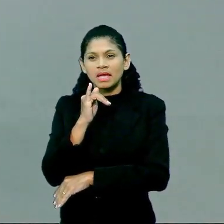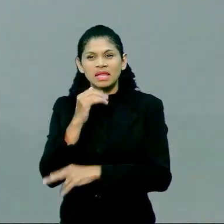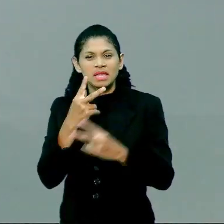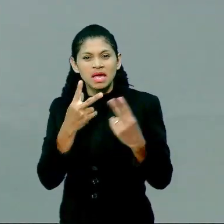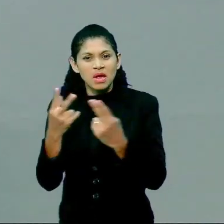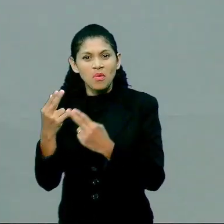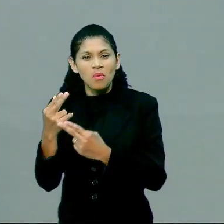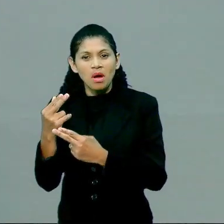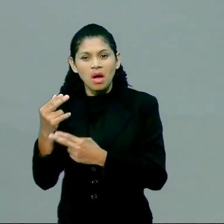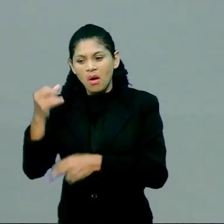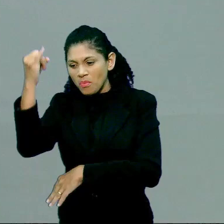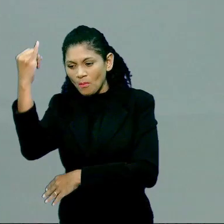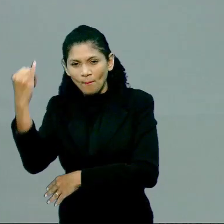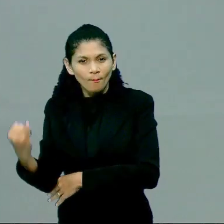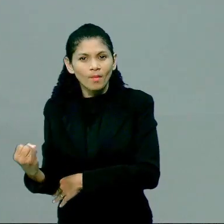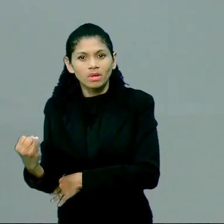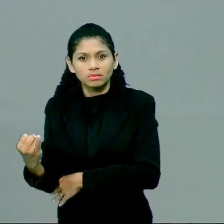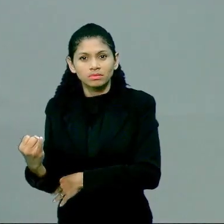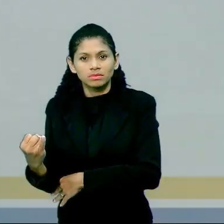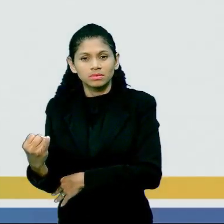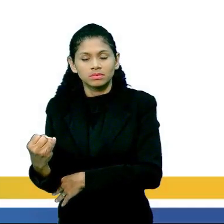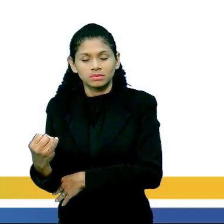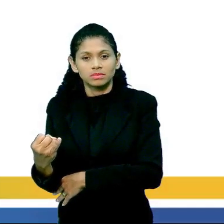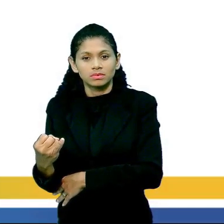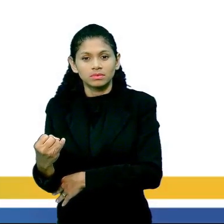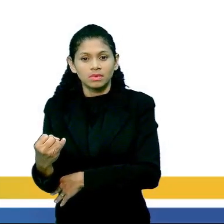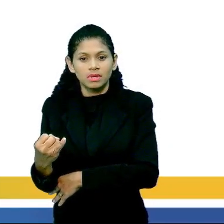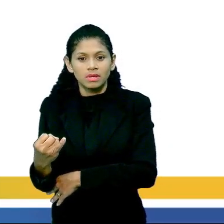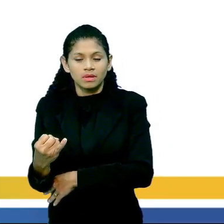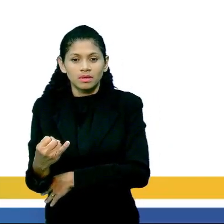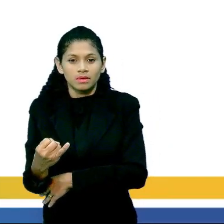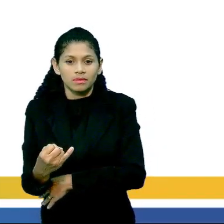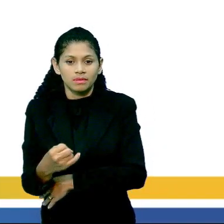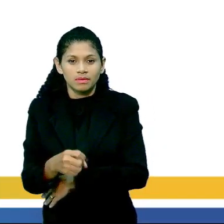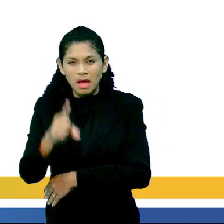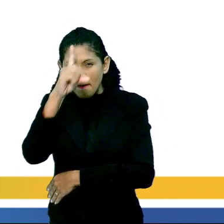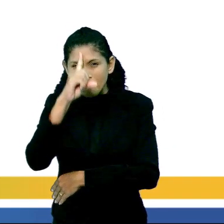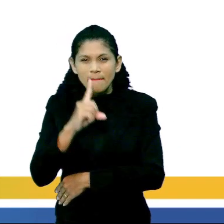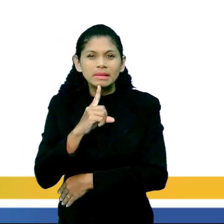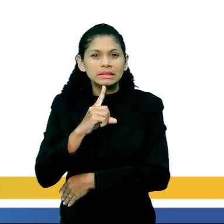né então também se utiliza